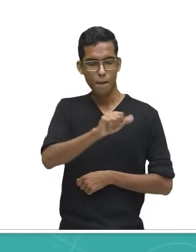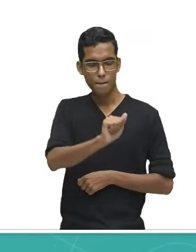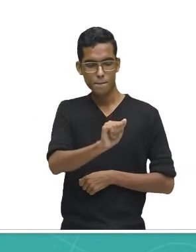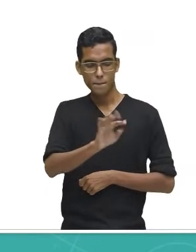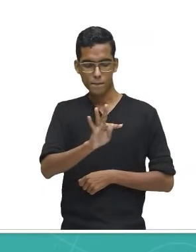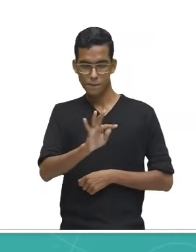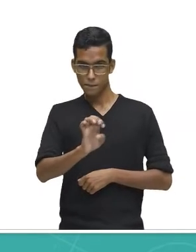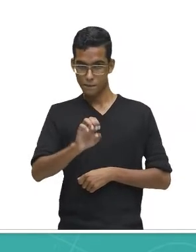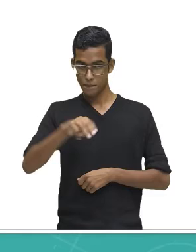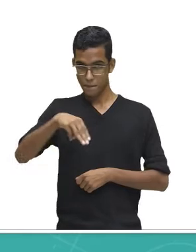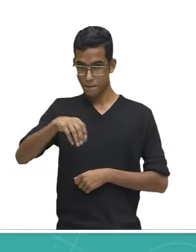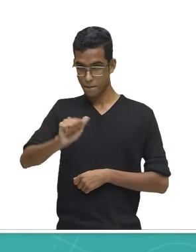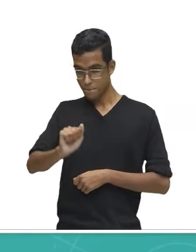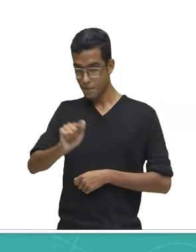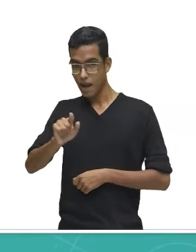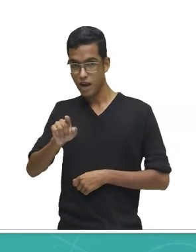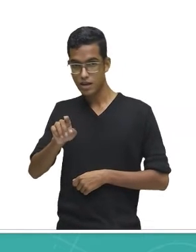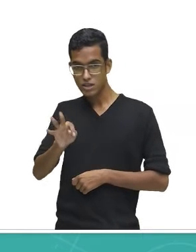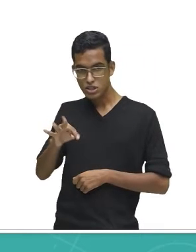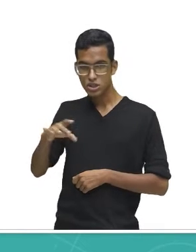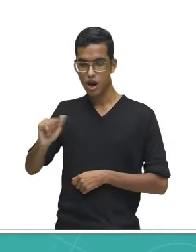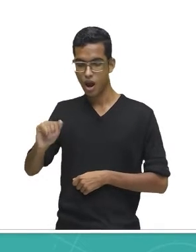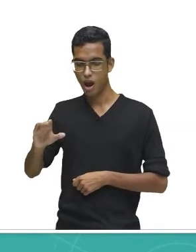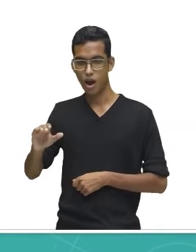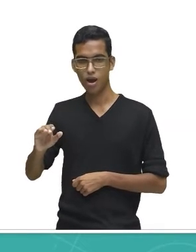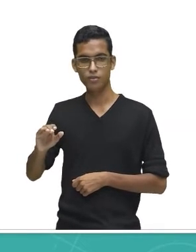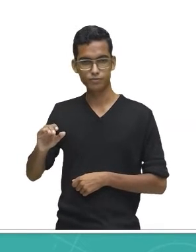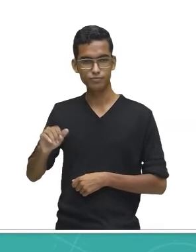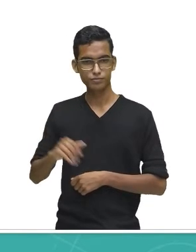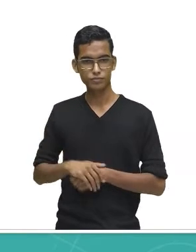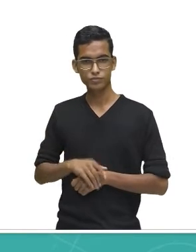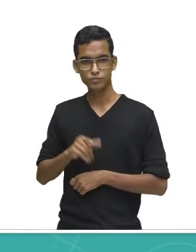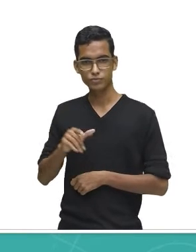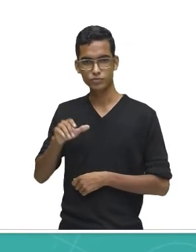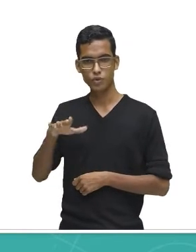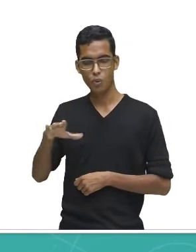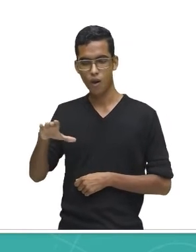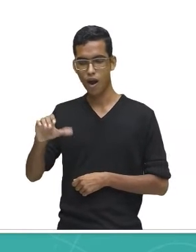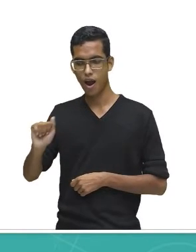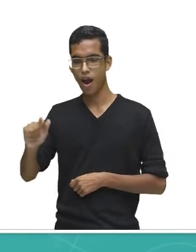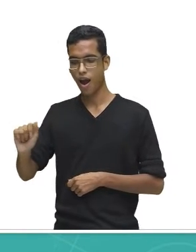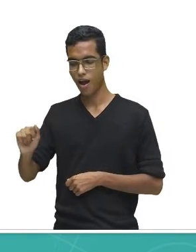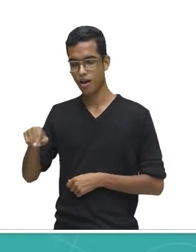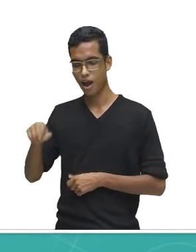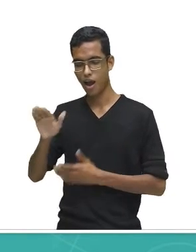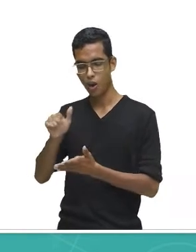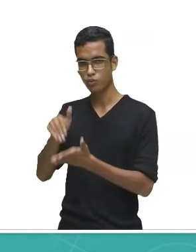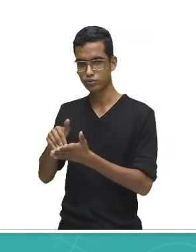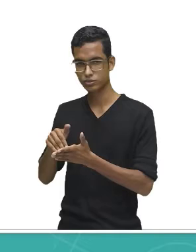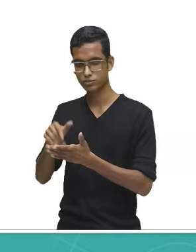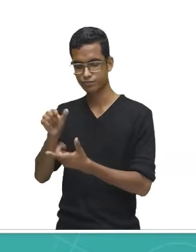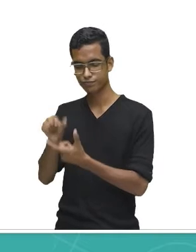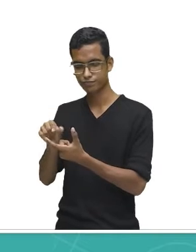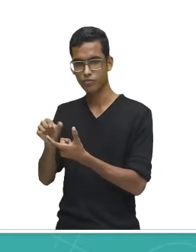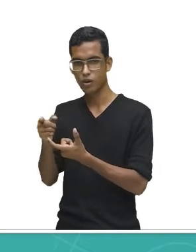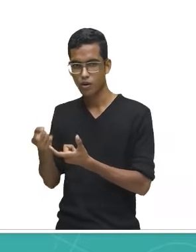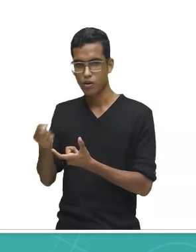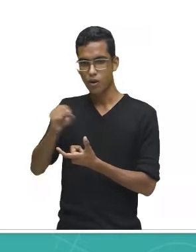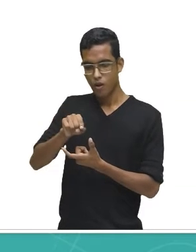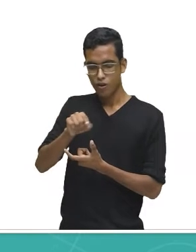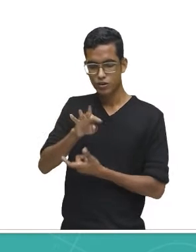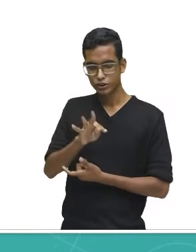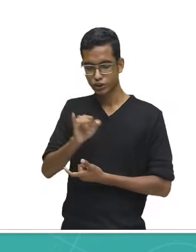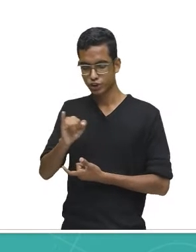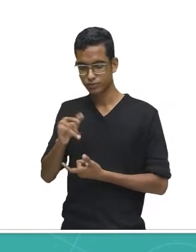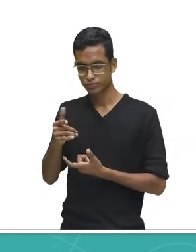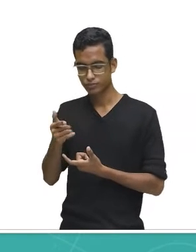penúltima e antepenúltima. Se a sílaba tônica está na antepenúltima sílaba,